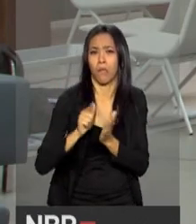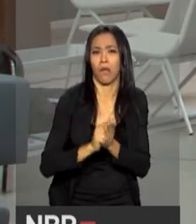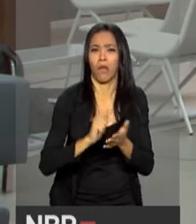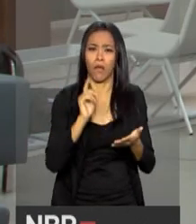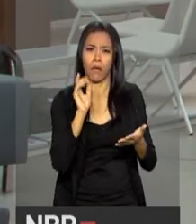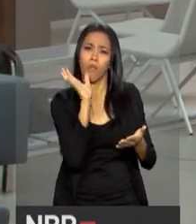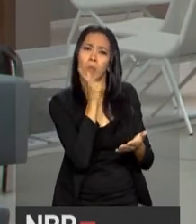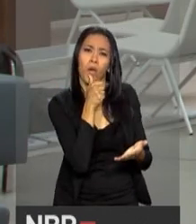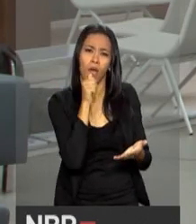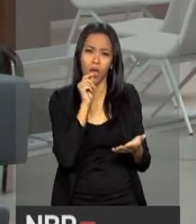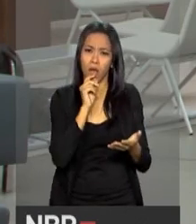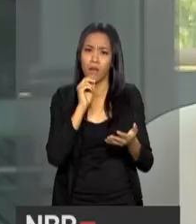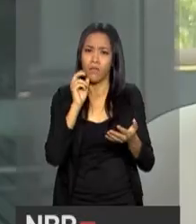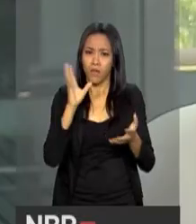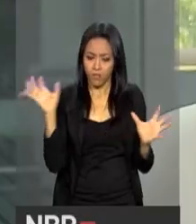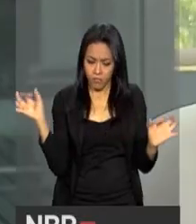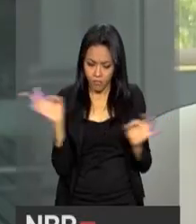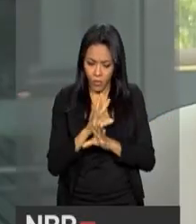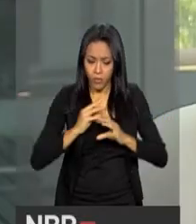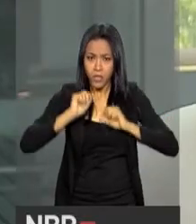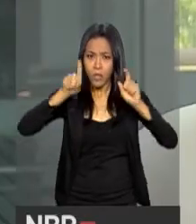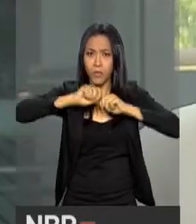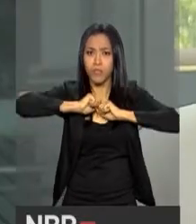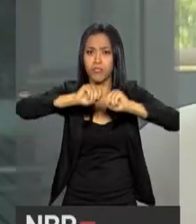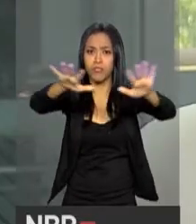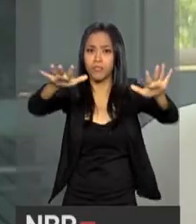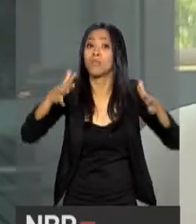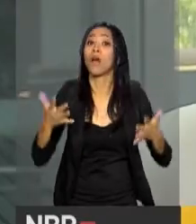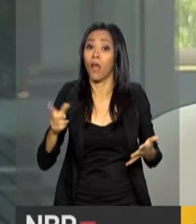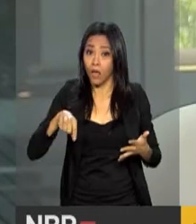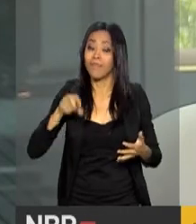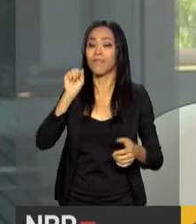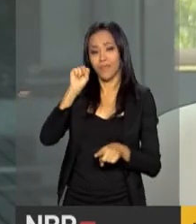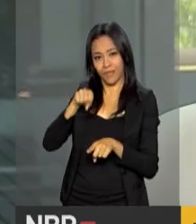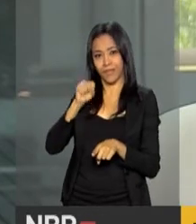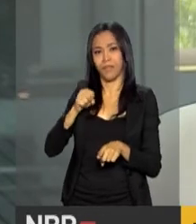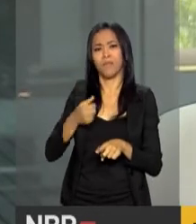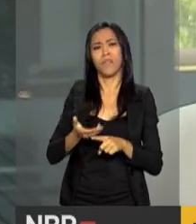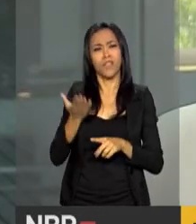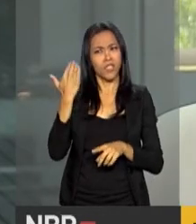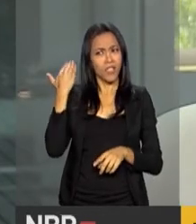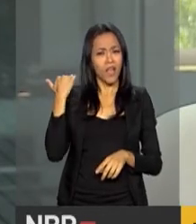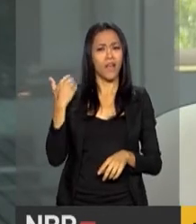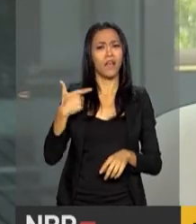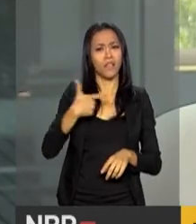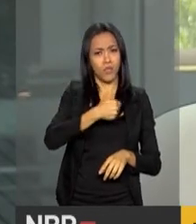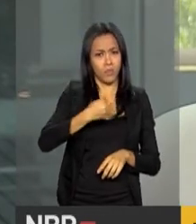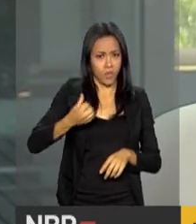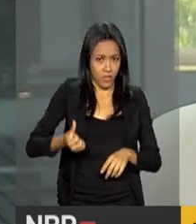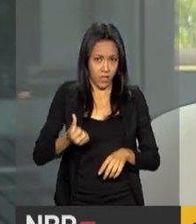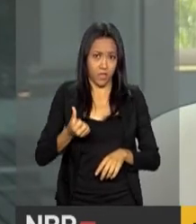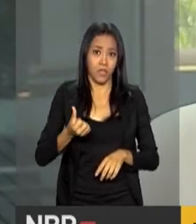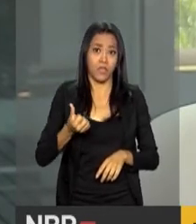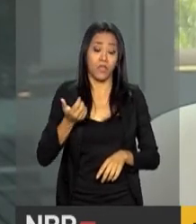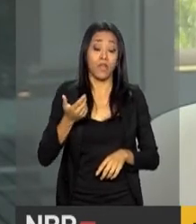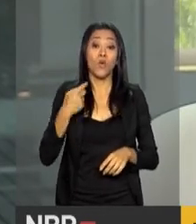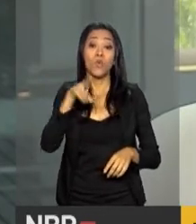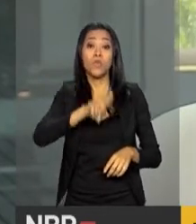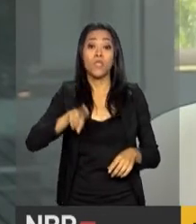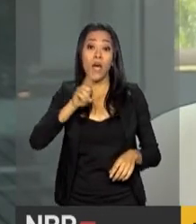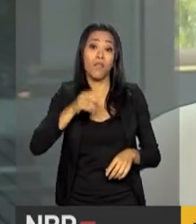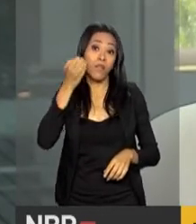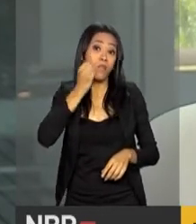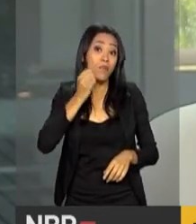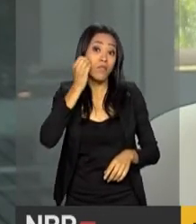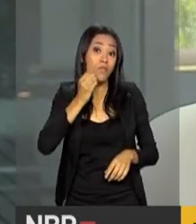demoravam mais de ser divulgados assim como o censo 2007 já no censo 2006 nós usamos os smartphones que são